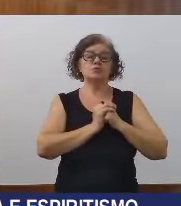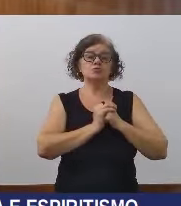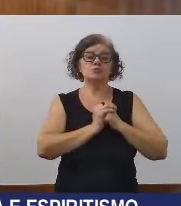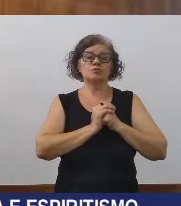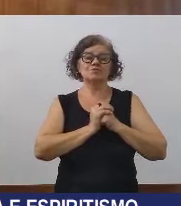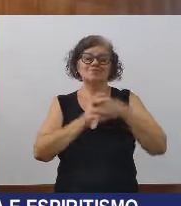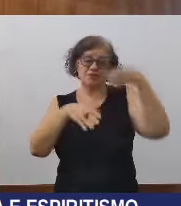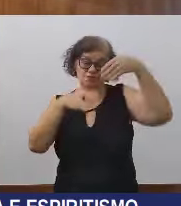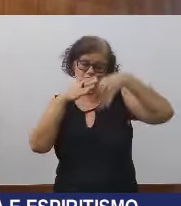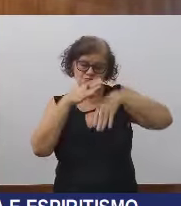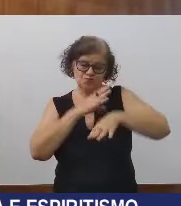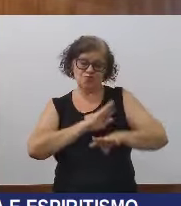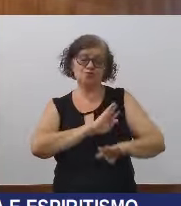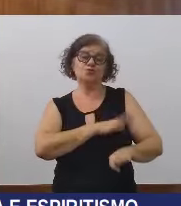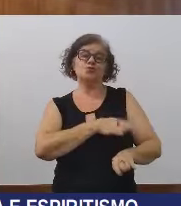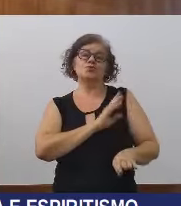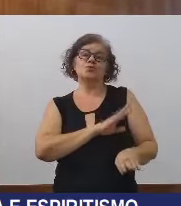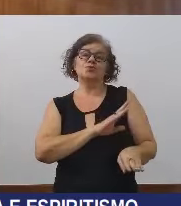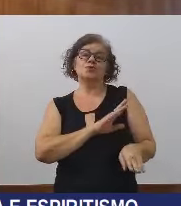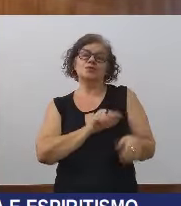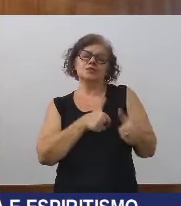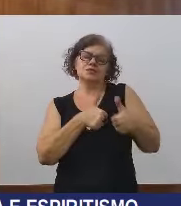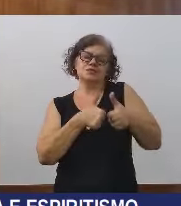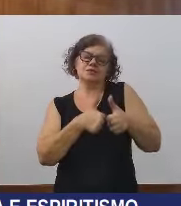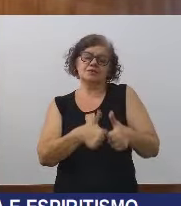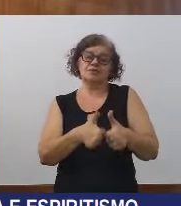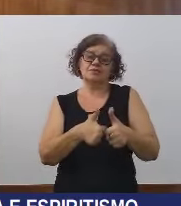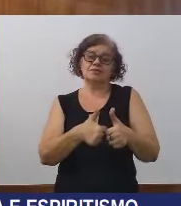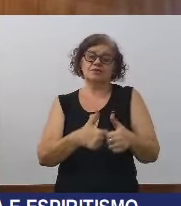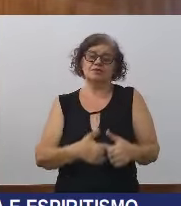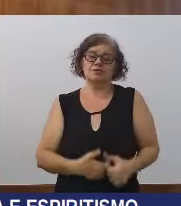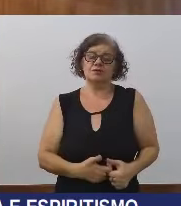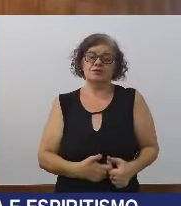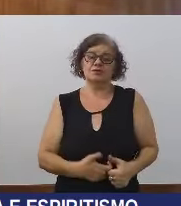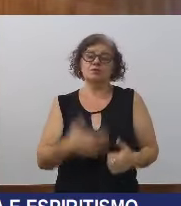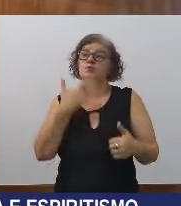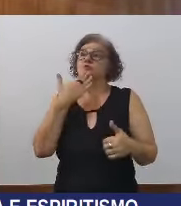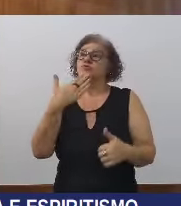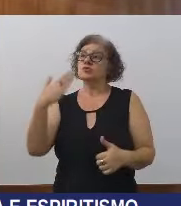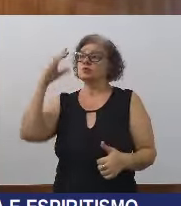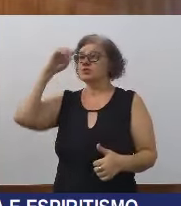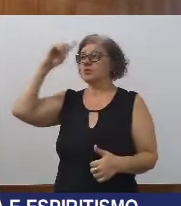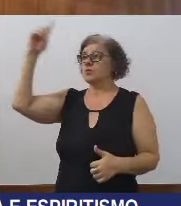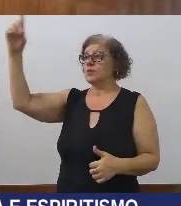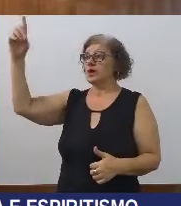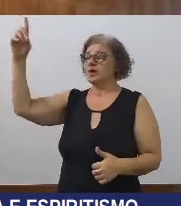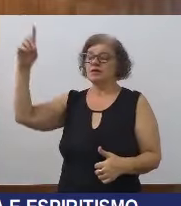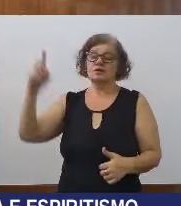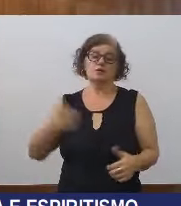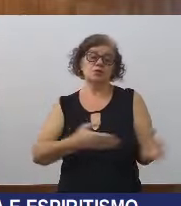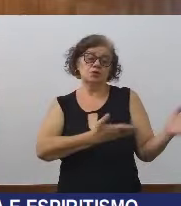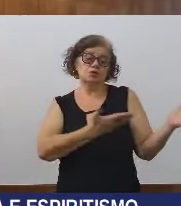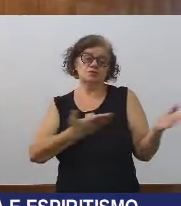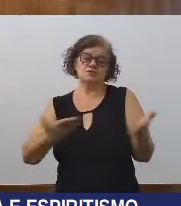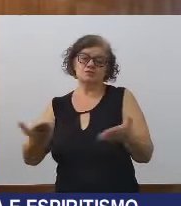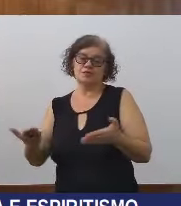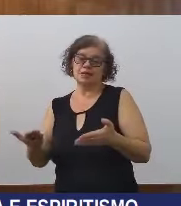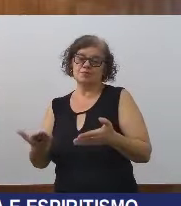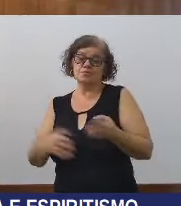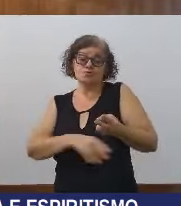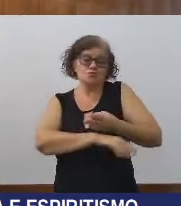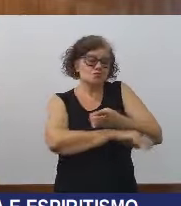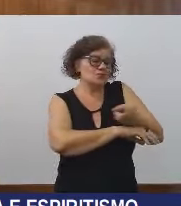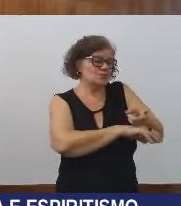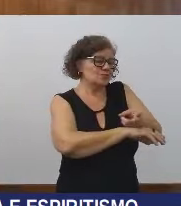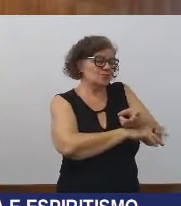que calou no fundo do coração de cada um de nós. E rogamos ao Pai que o que nós viemos